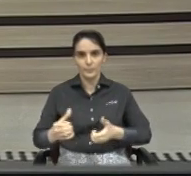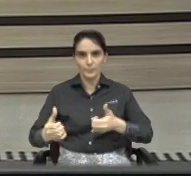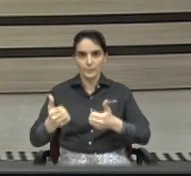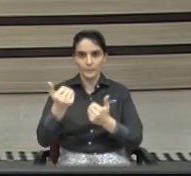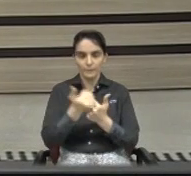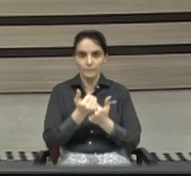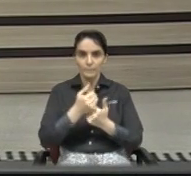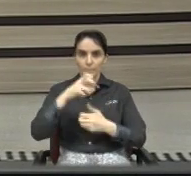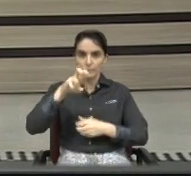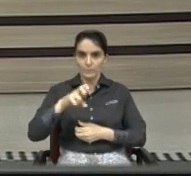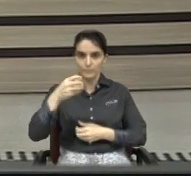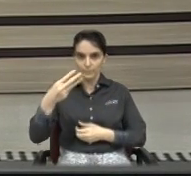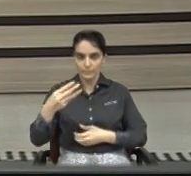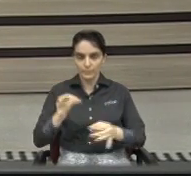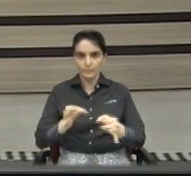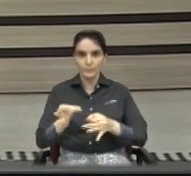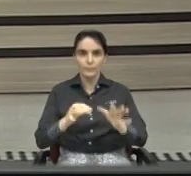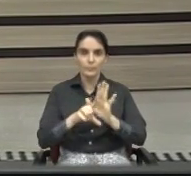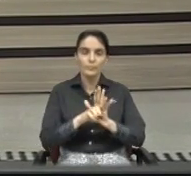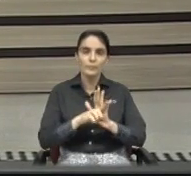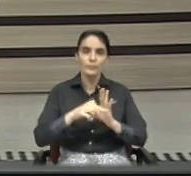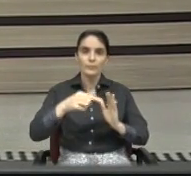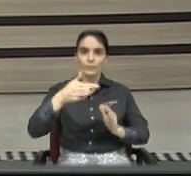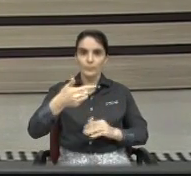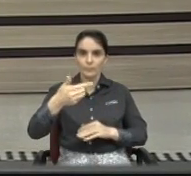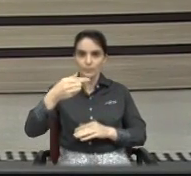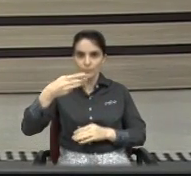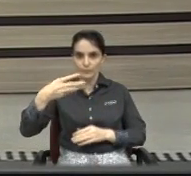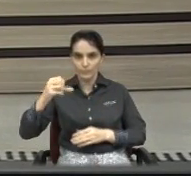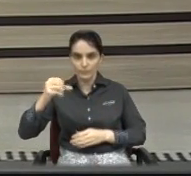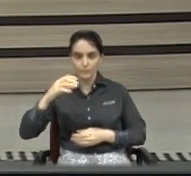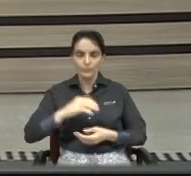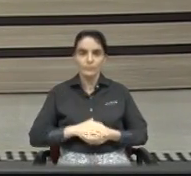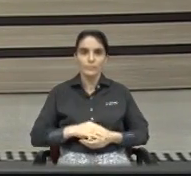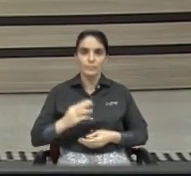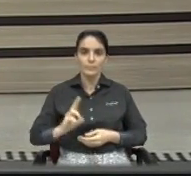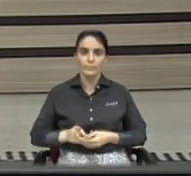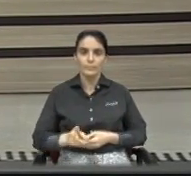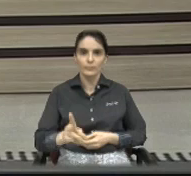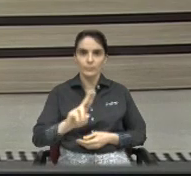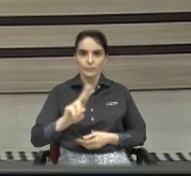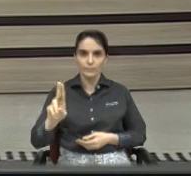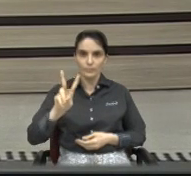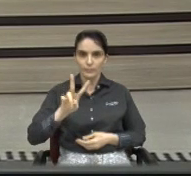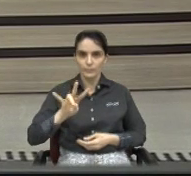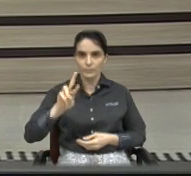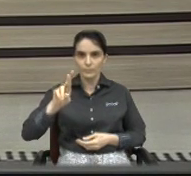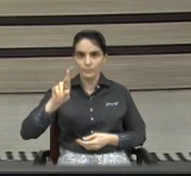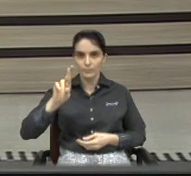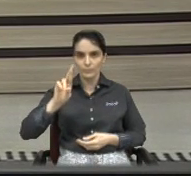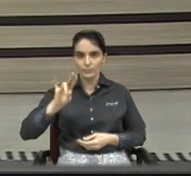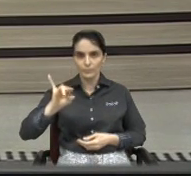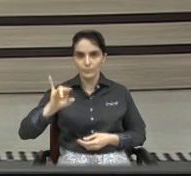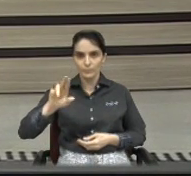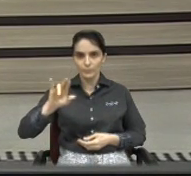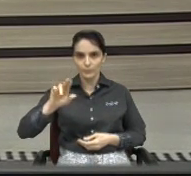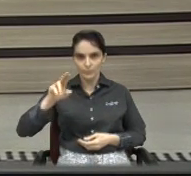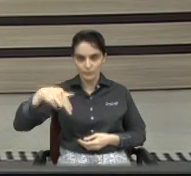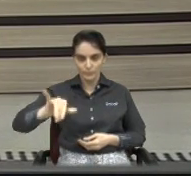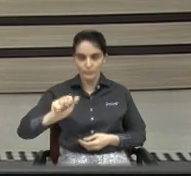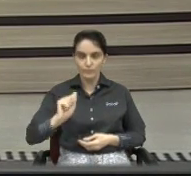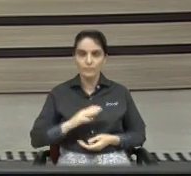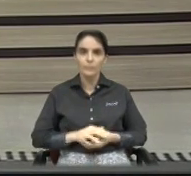número 53 ao projeto de Lei 239/2016. Perpetua o nome da senhora Virgínia Victória